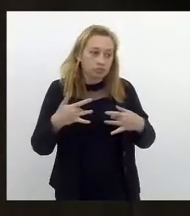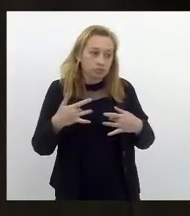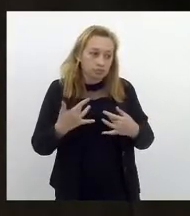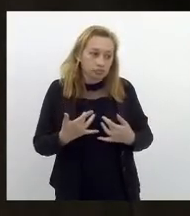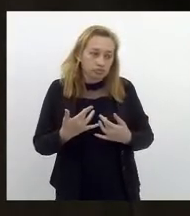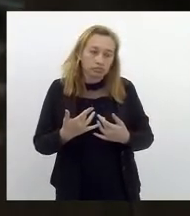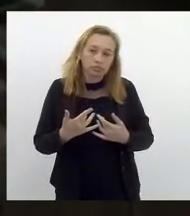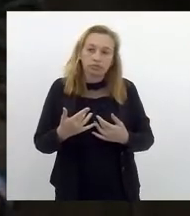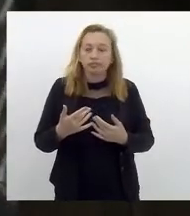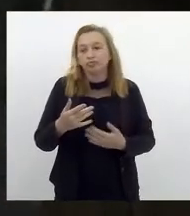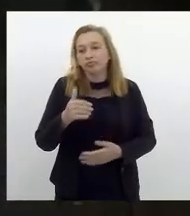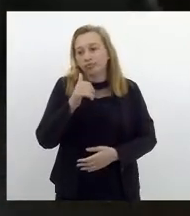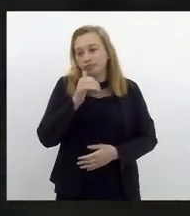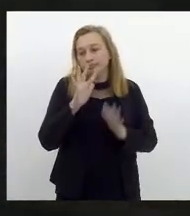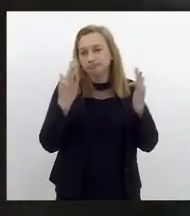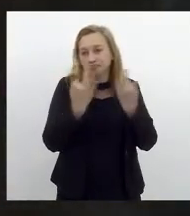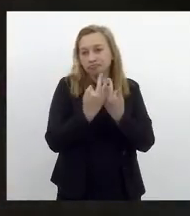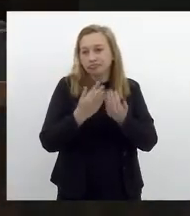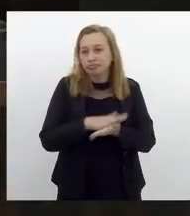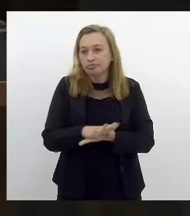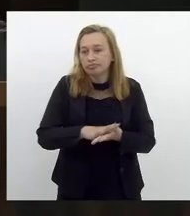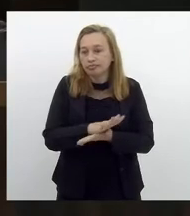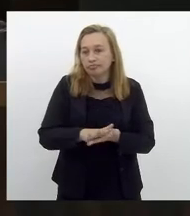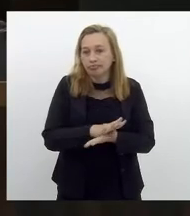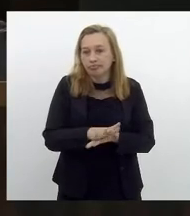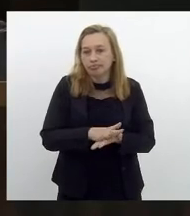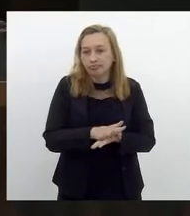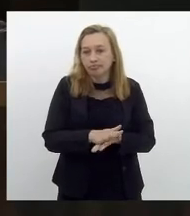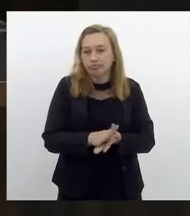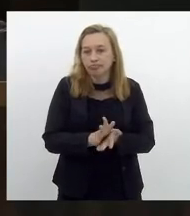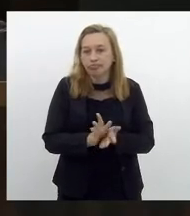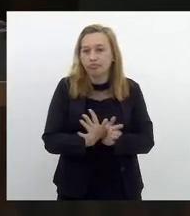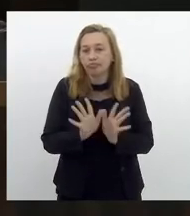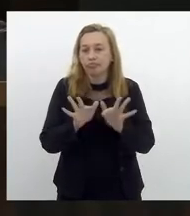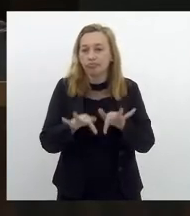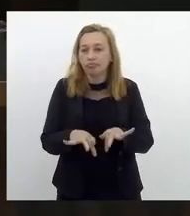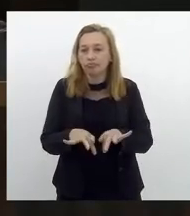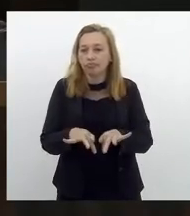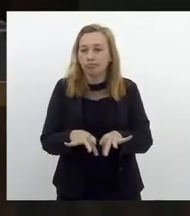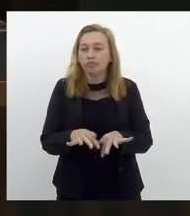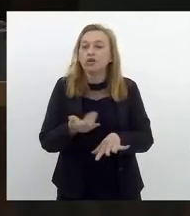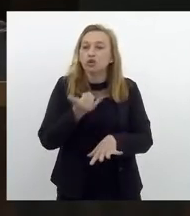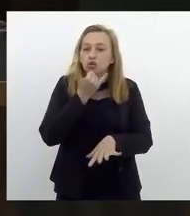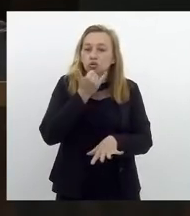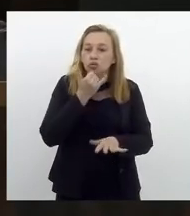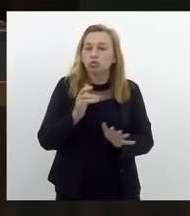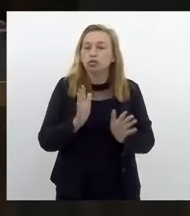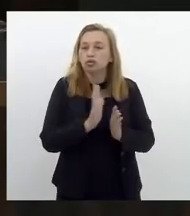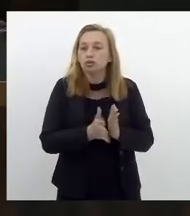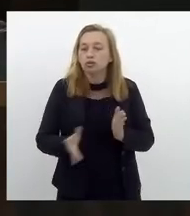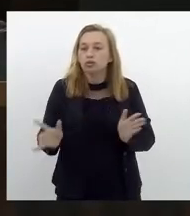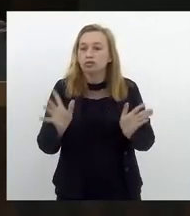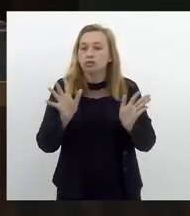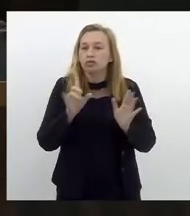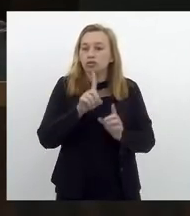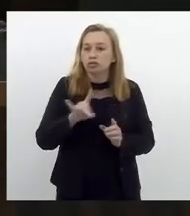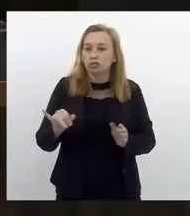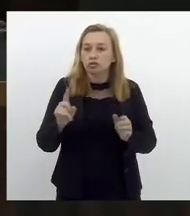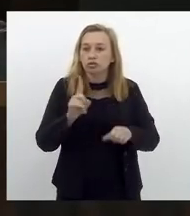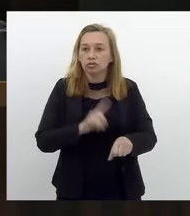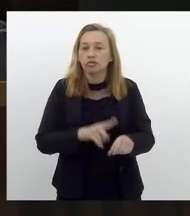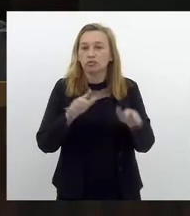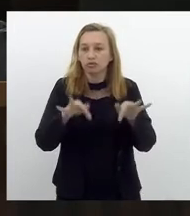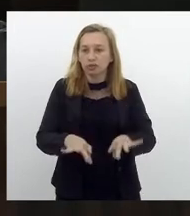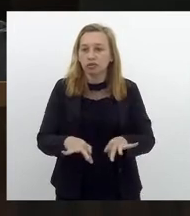família. Nada mais havendo a tratar, encerrado o expediente, perdão, encerrada a ordem do dia, passa-se ao